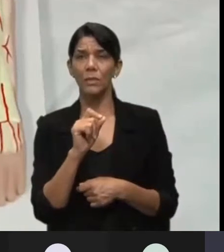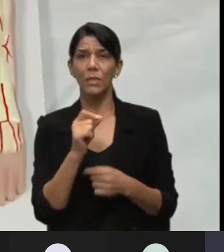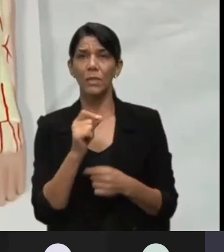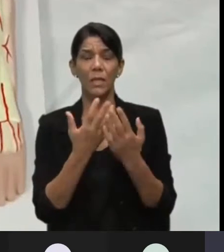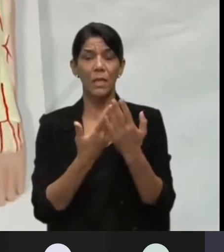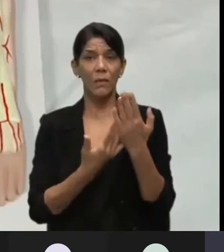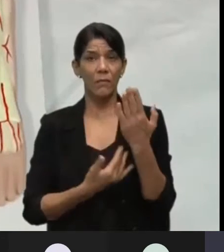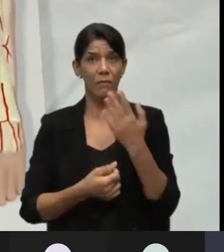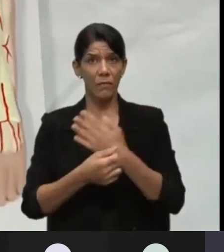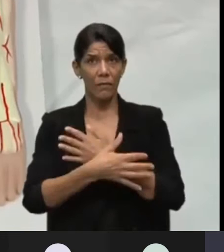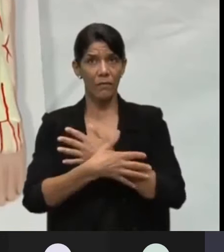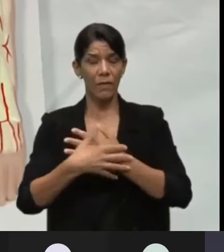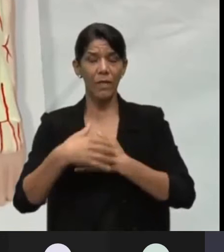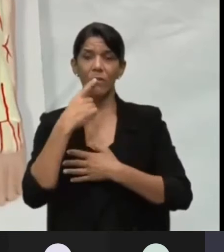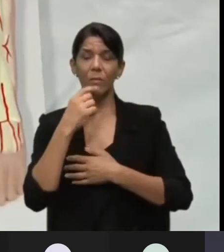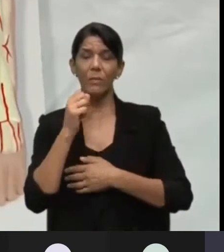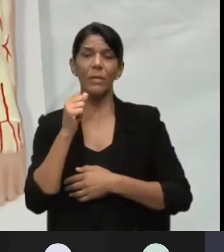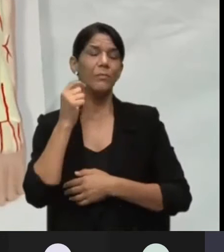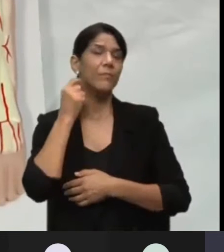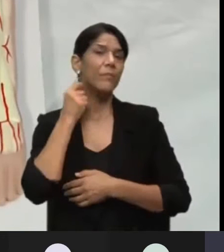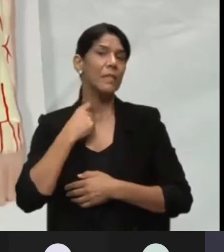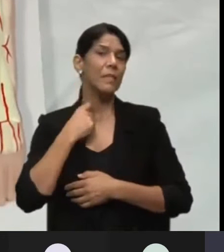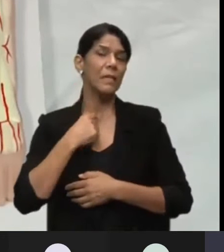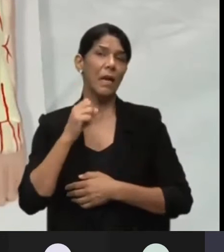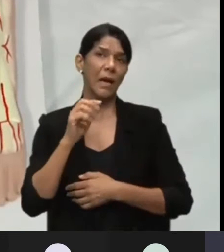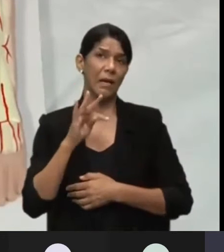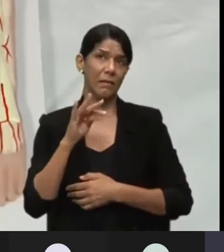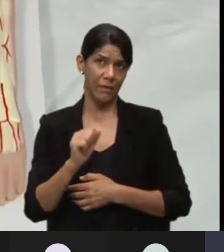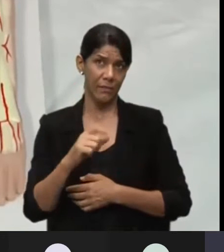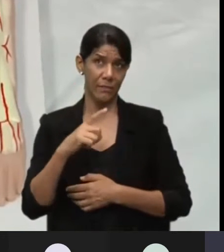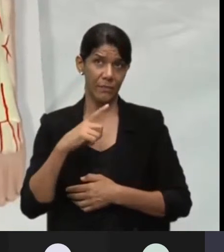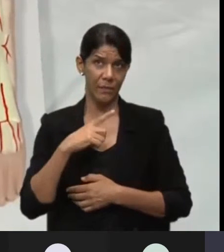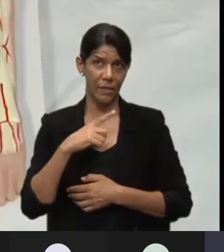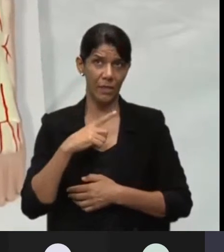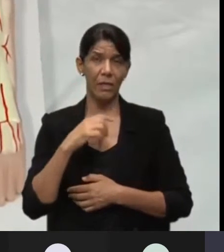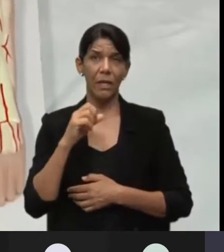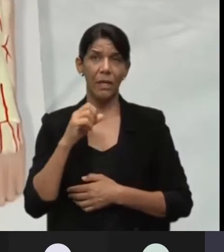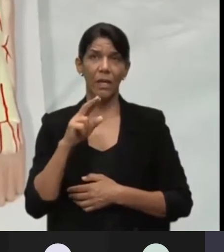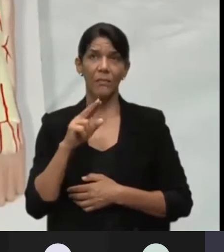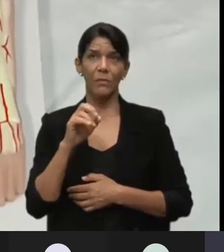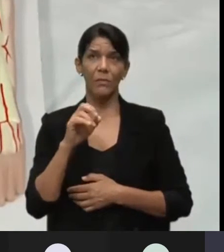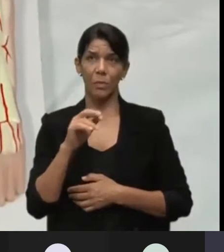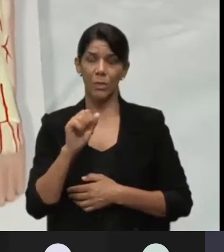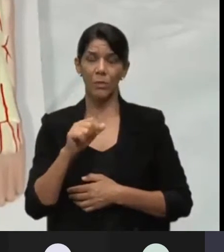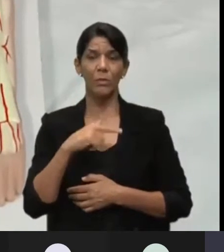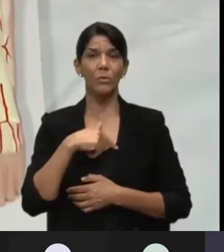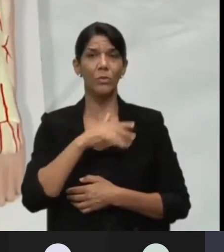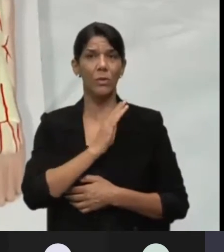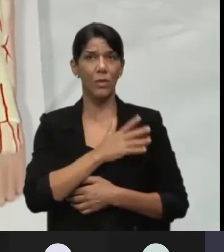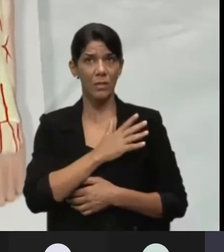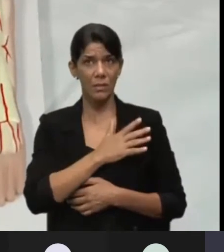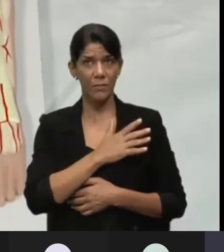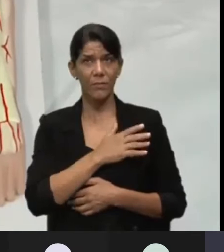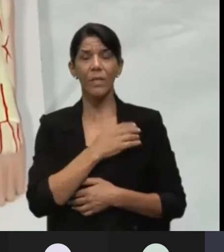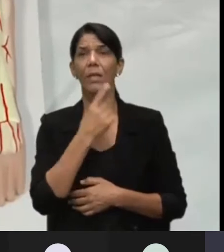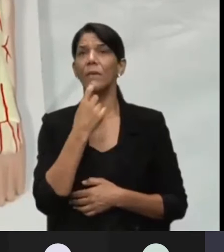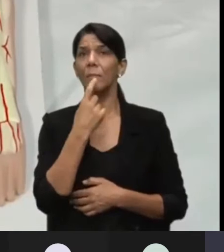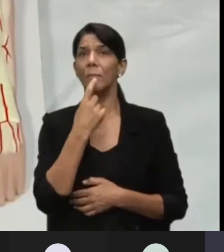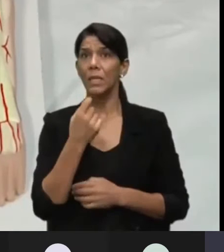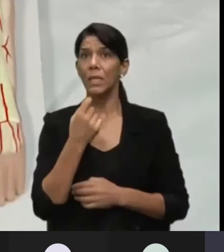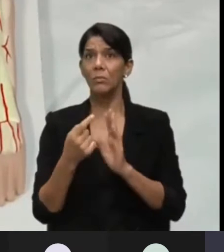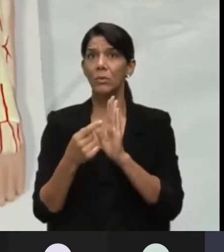as veias e em vermelho a artéria. Nós temos aqui, então, a veia cava superior, que chega no coração. Em